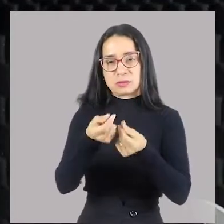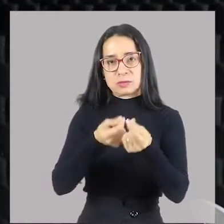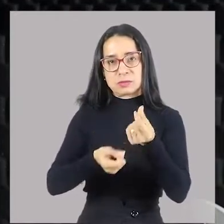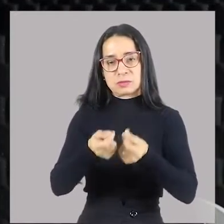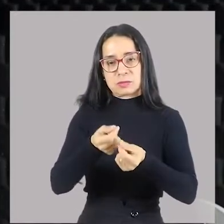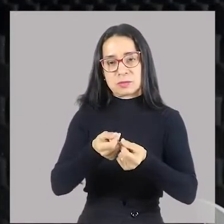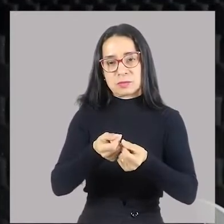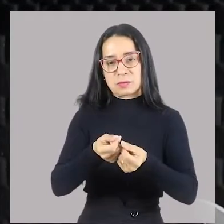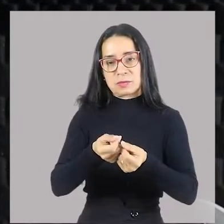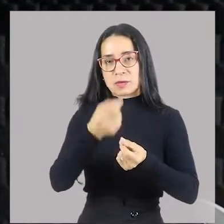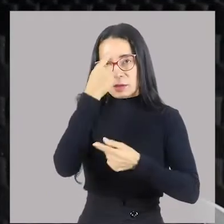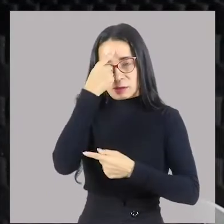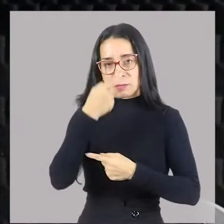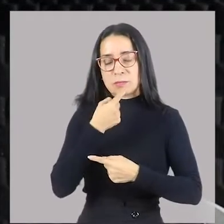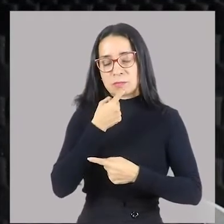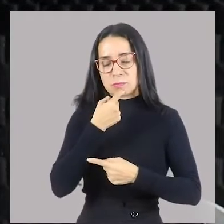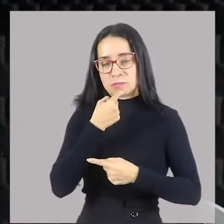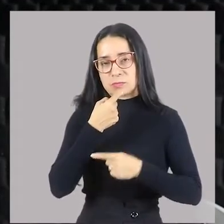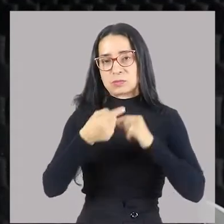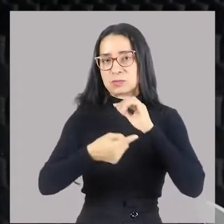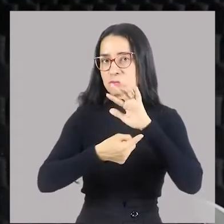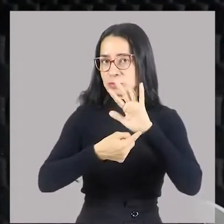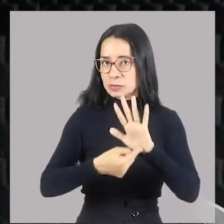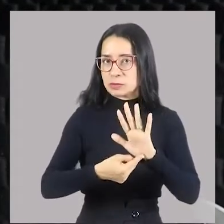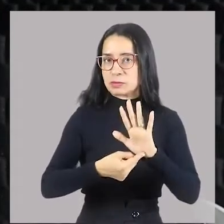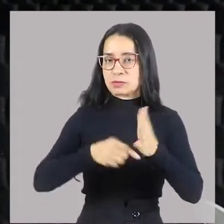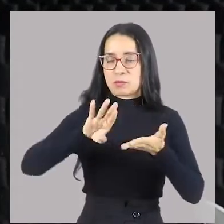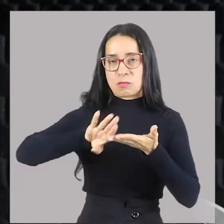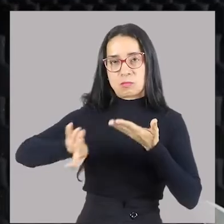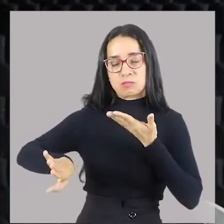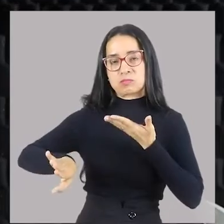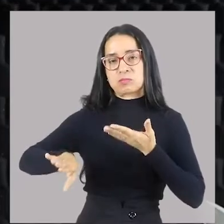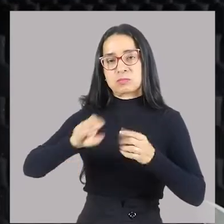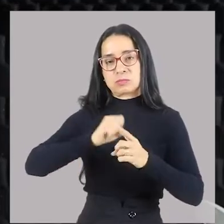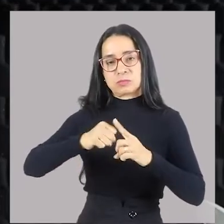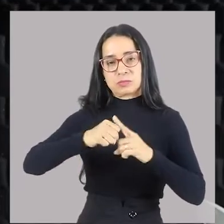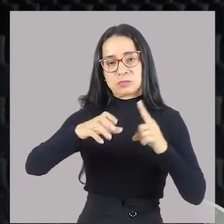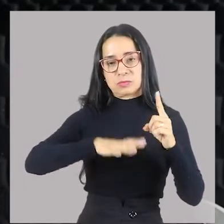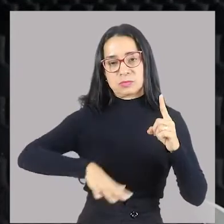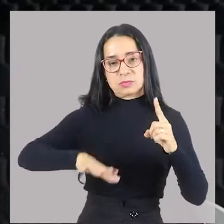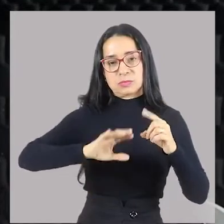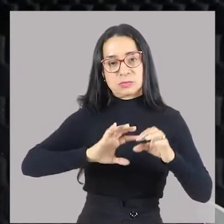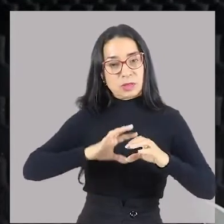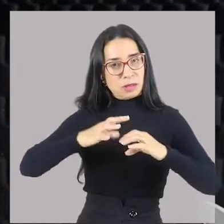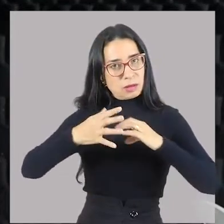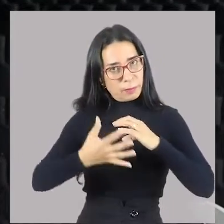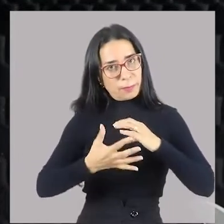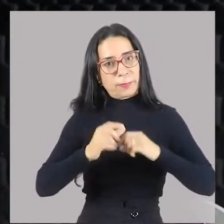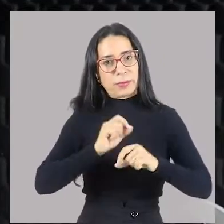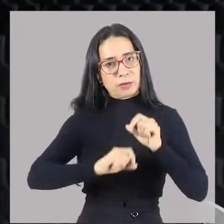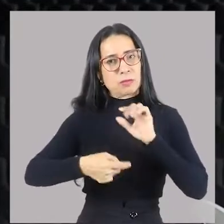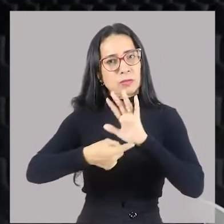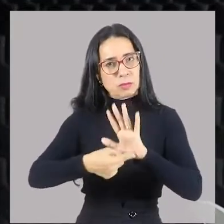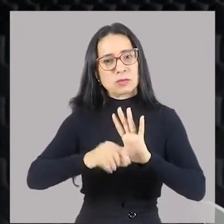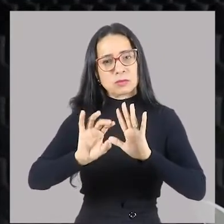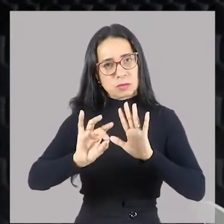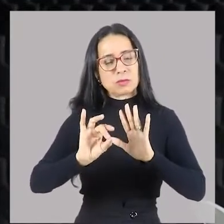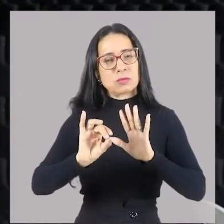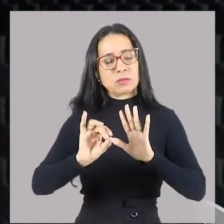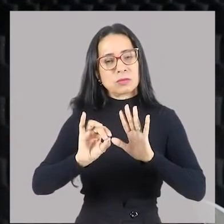a exclusão social. A pandemia que o diga, senhores. Lógico, não vamos aqui ser hipócritas. Ninguém